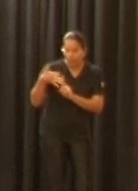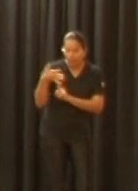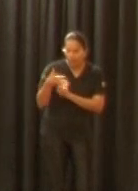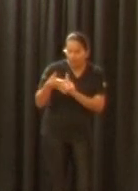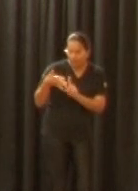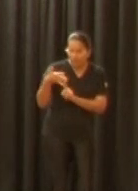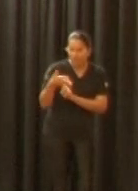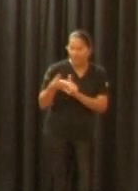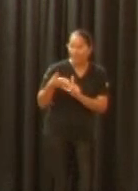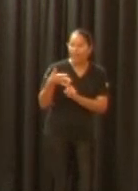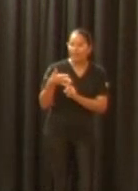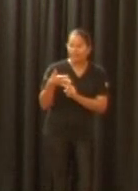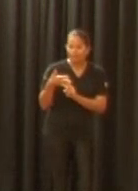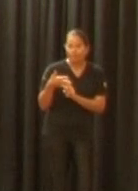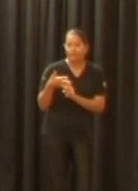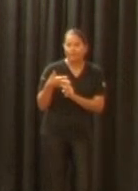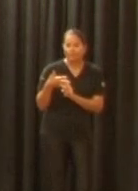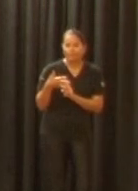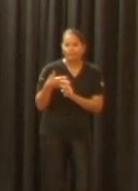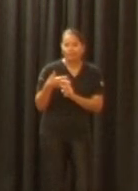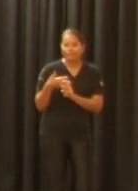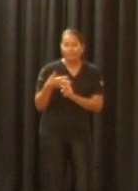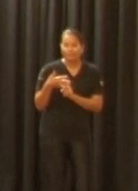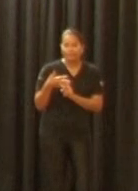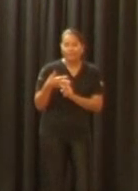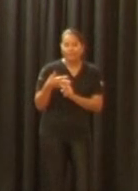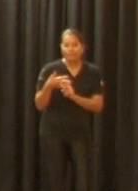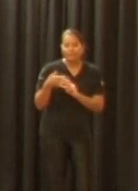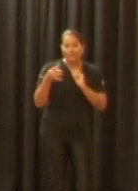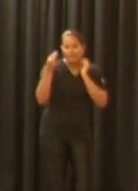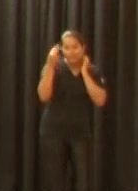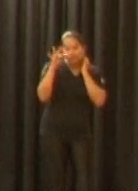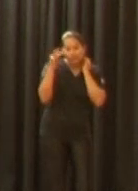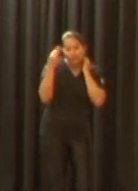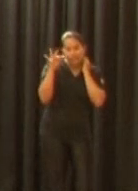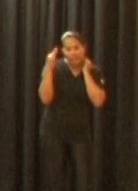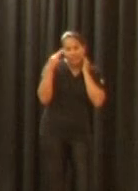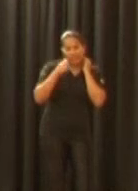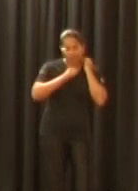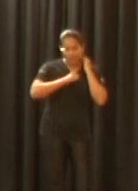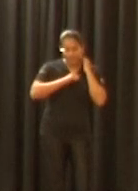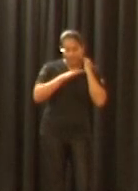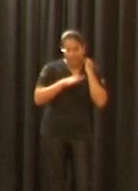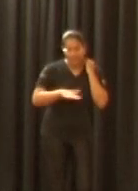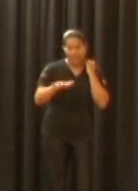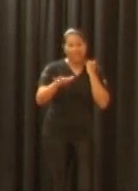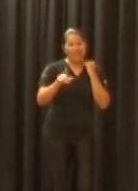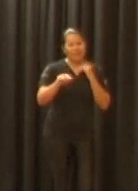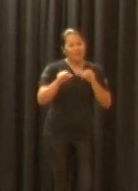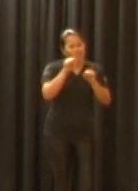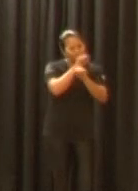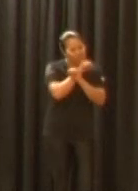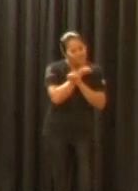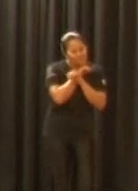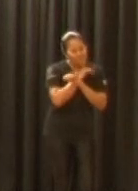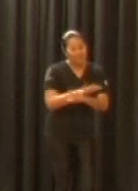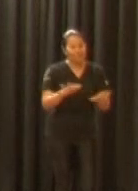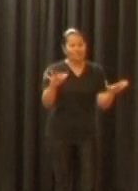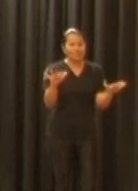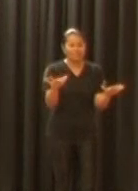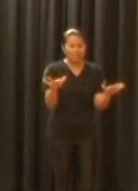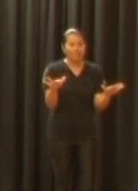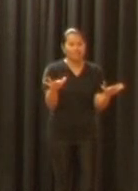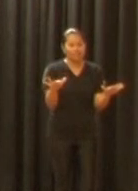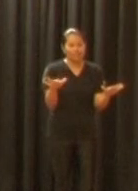chicamento. Então, a teoria creep vai fazer a mesma coisa, para fazer uma provocação Ele é vestido, então,